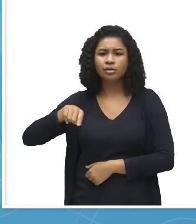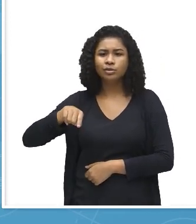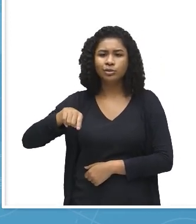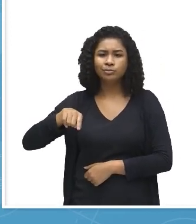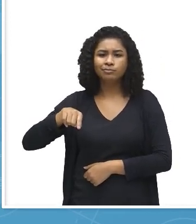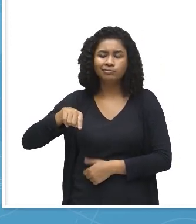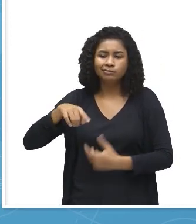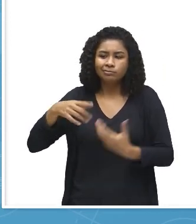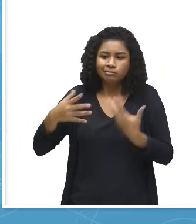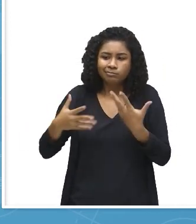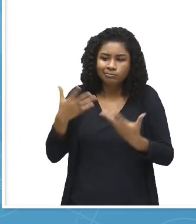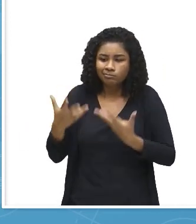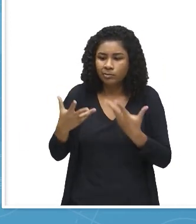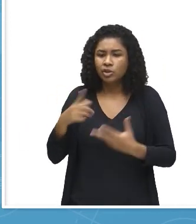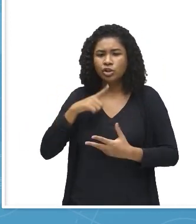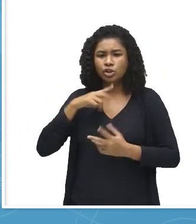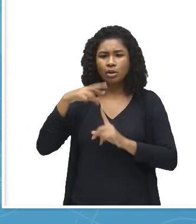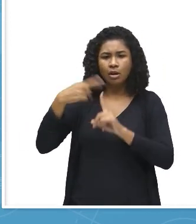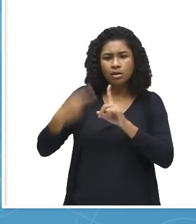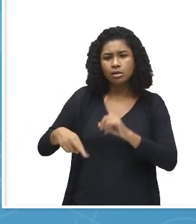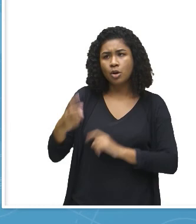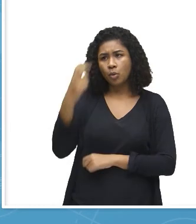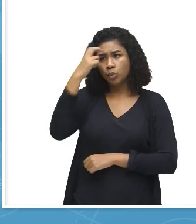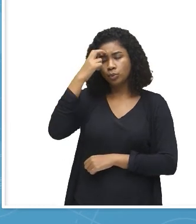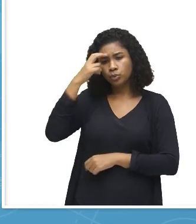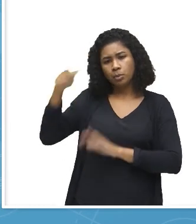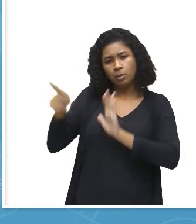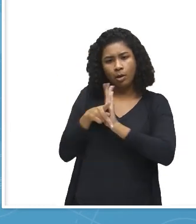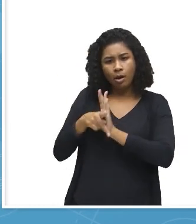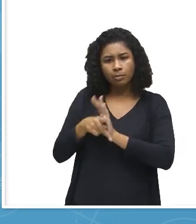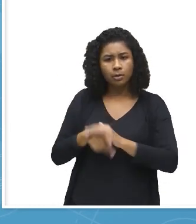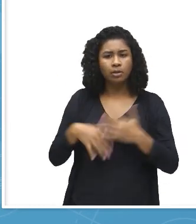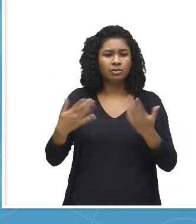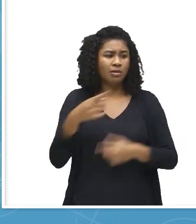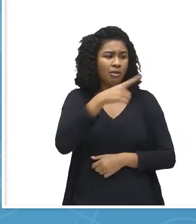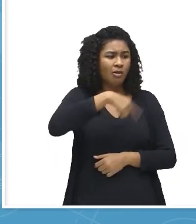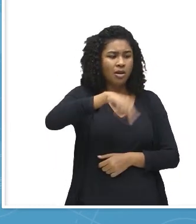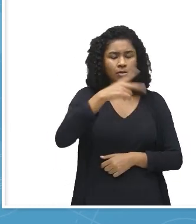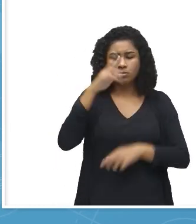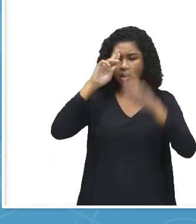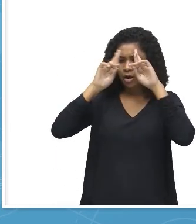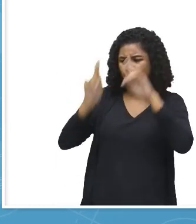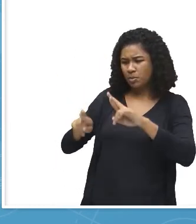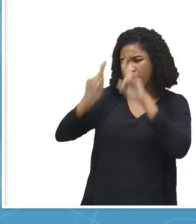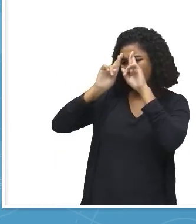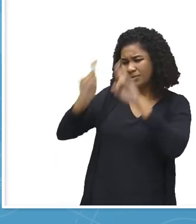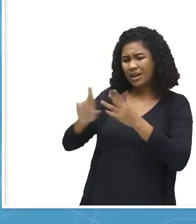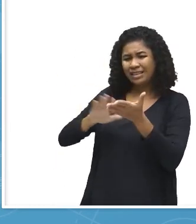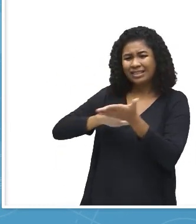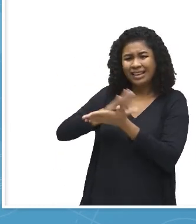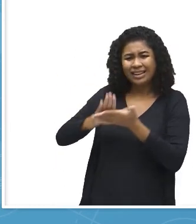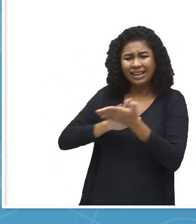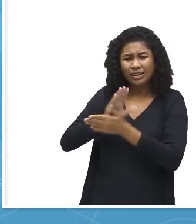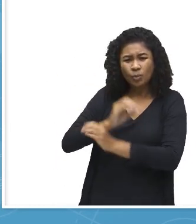crenças religiosas deles, com o uso de parte de um animal sagrado, misturado com partes,